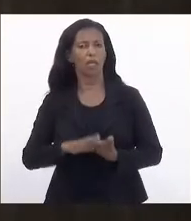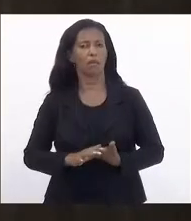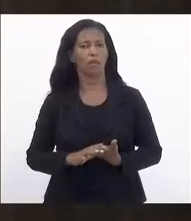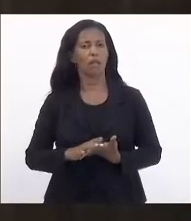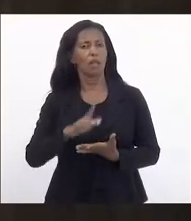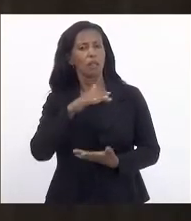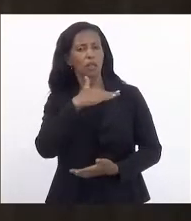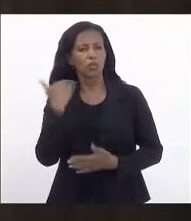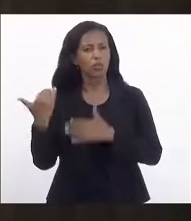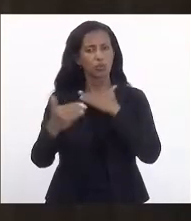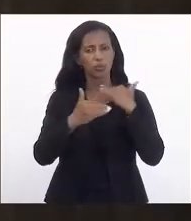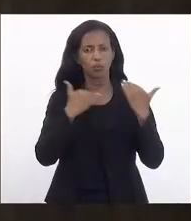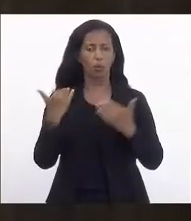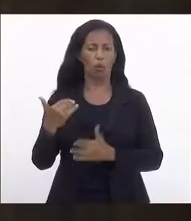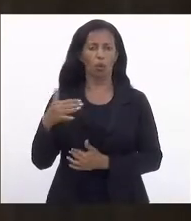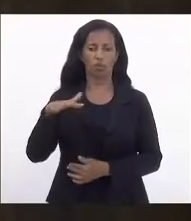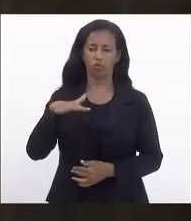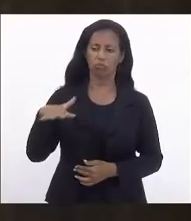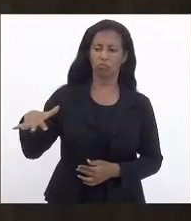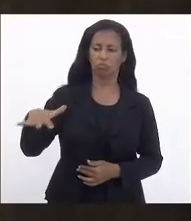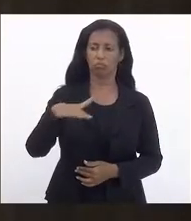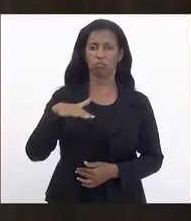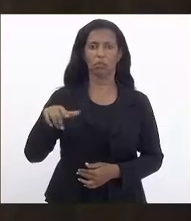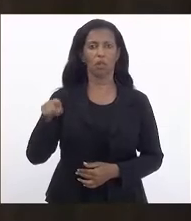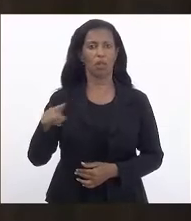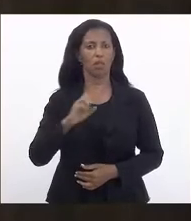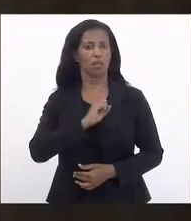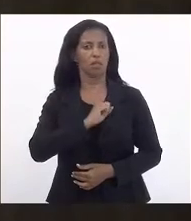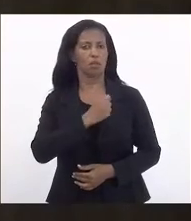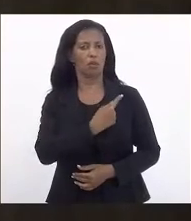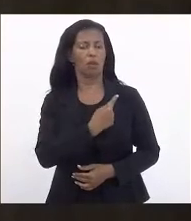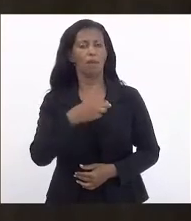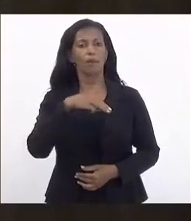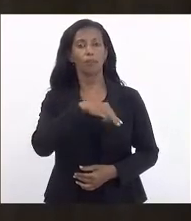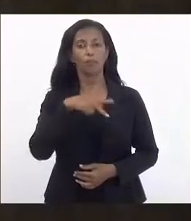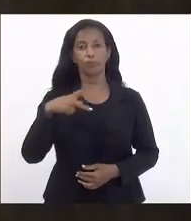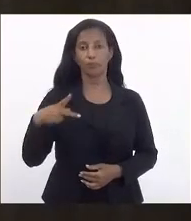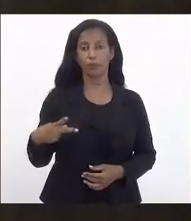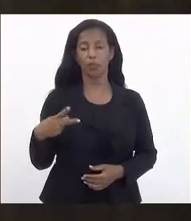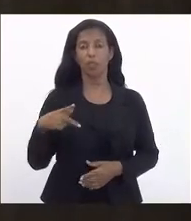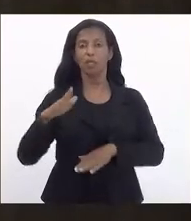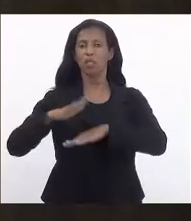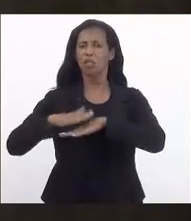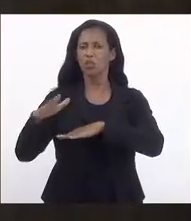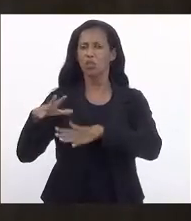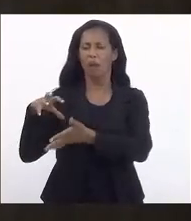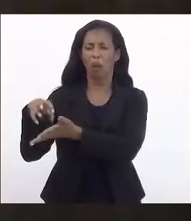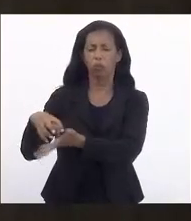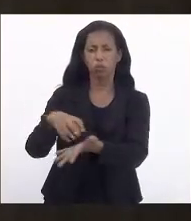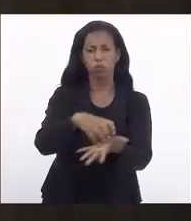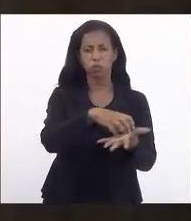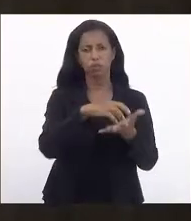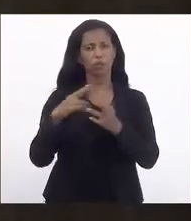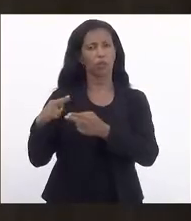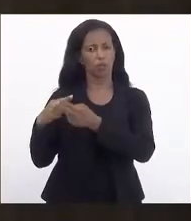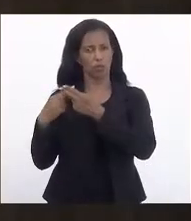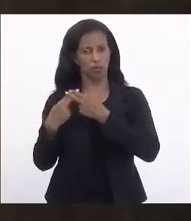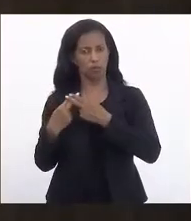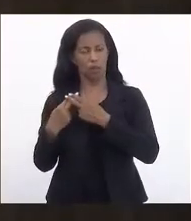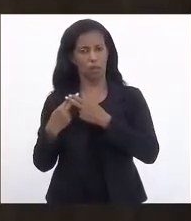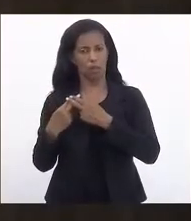das mortes na Palmeira Complexo do Salgueiro pelo Ministério Público e demais órgãos responsáveis